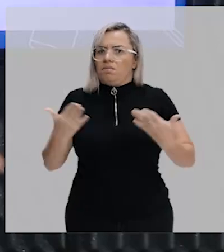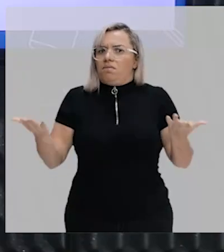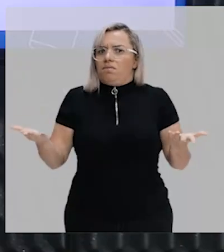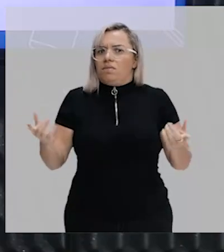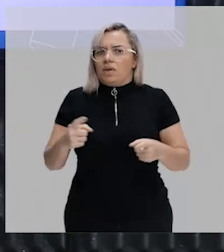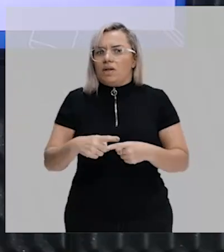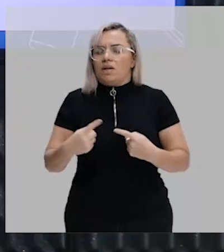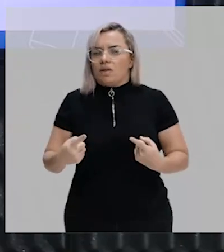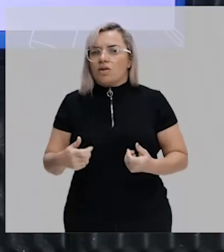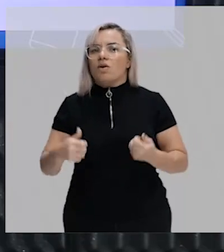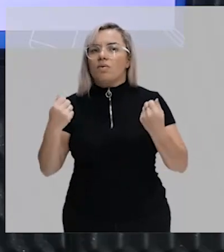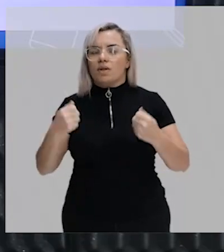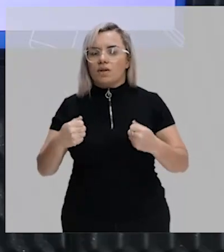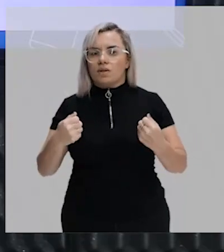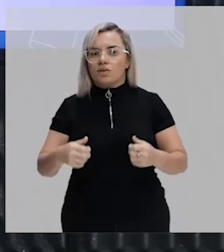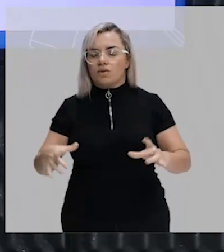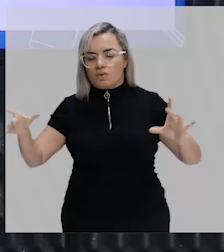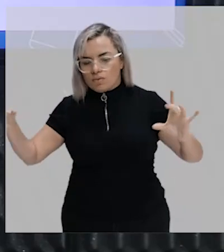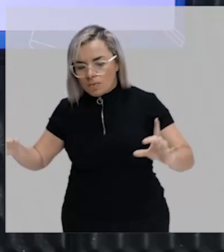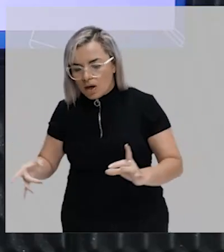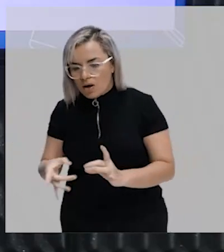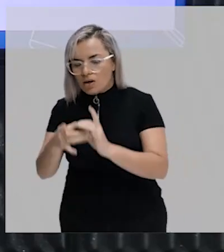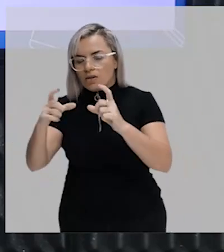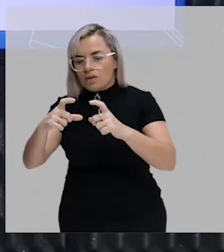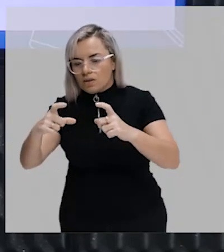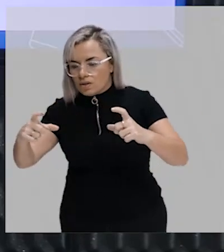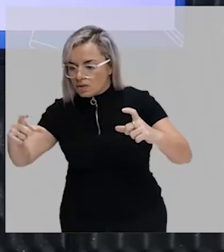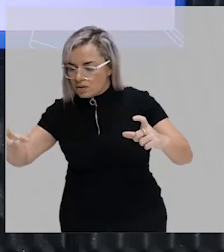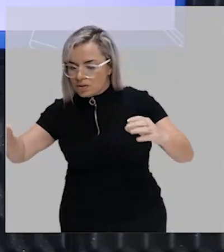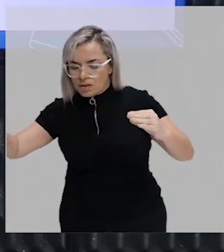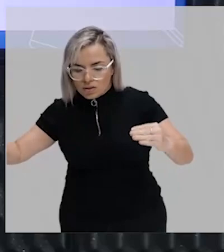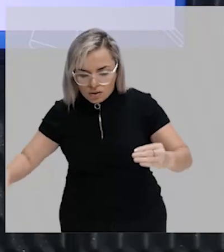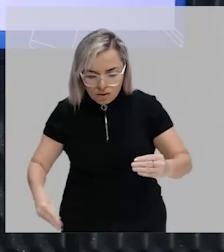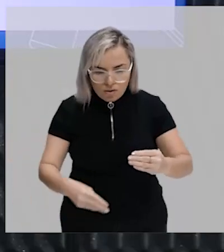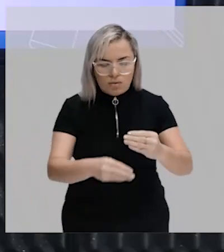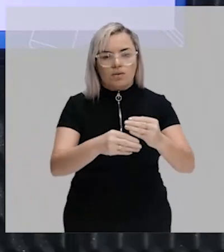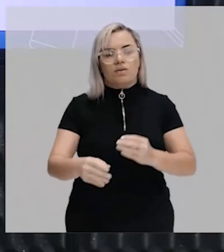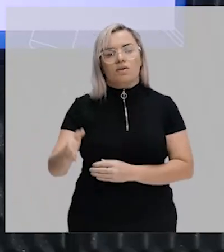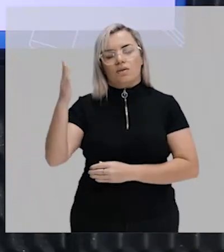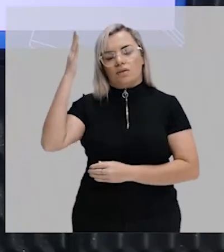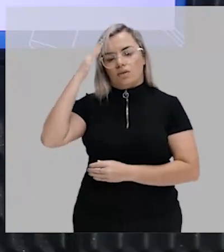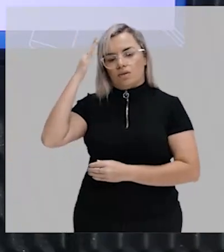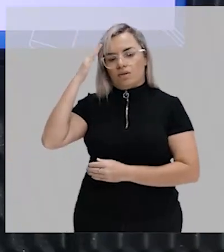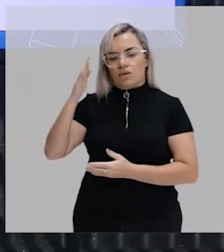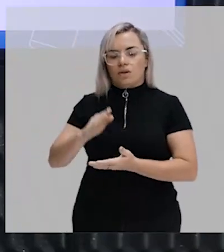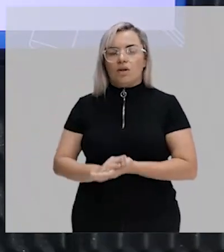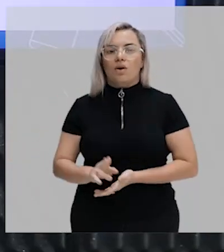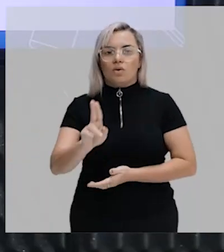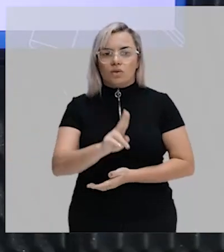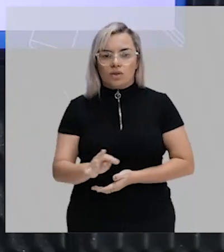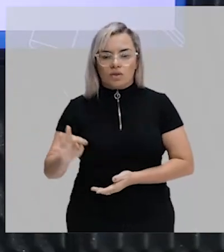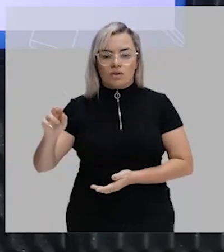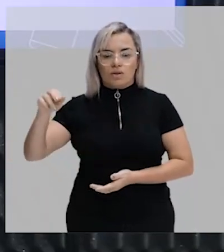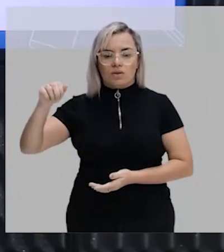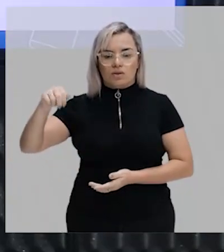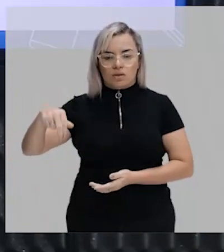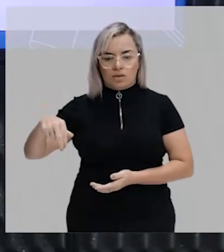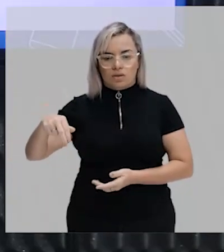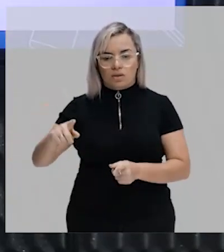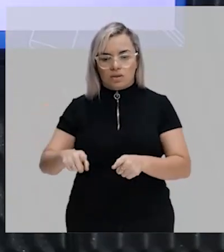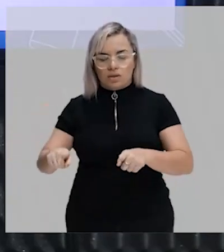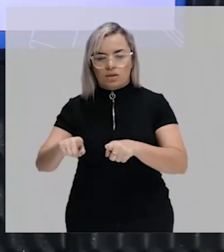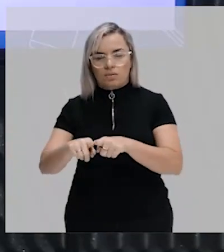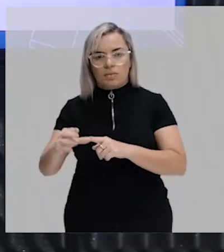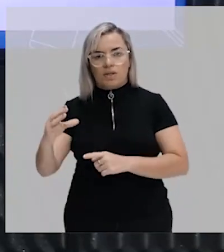subordinada aqui, complemente. Aí, eu utilizei quem? Tan e como para construir a minha